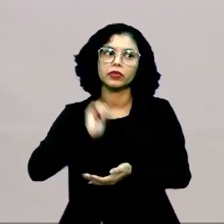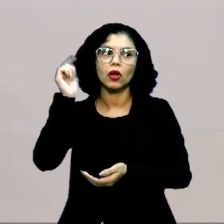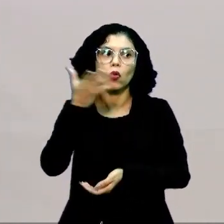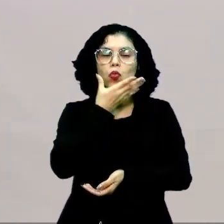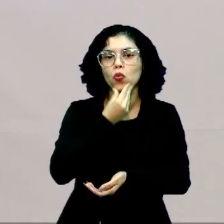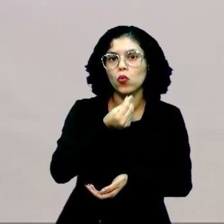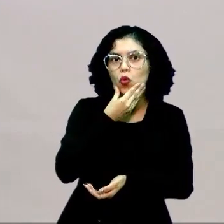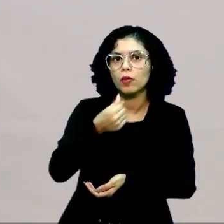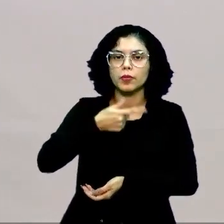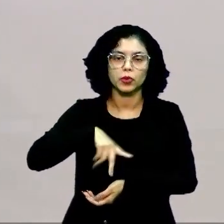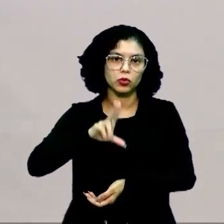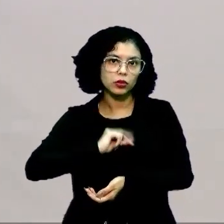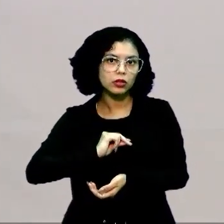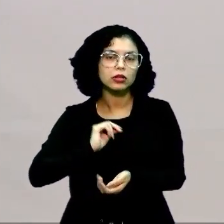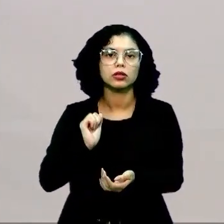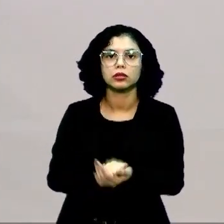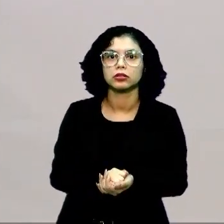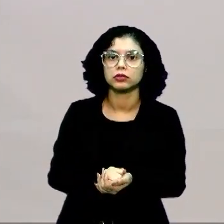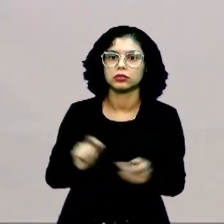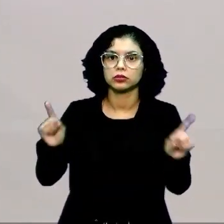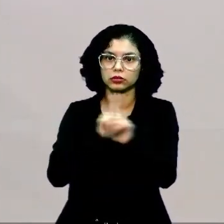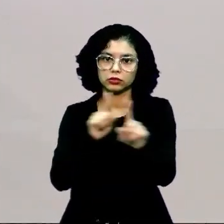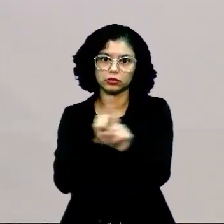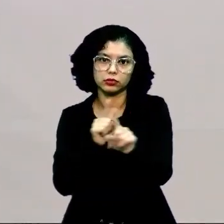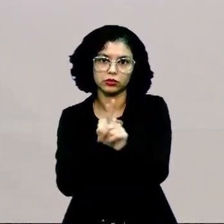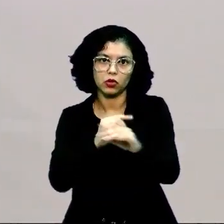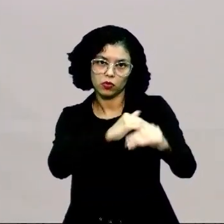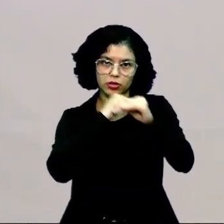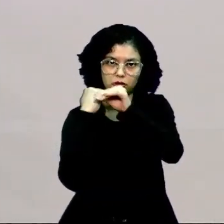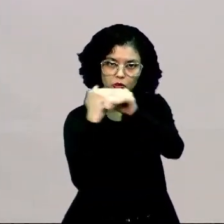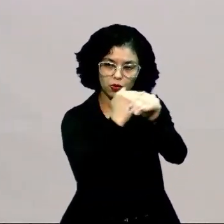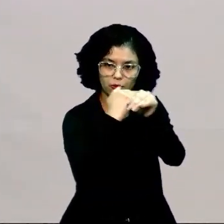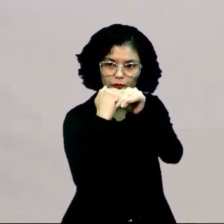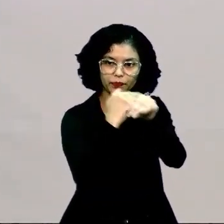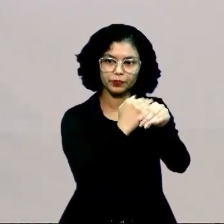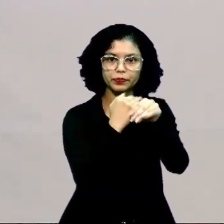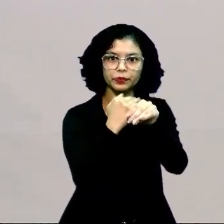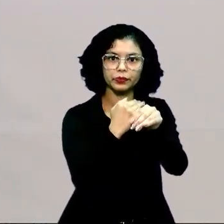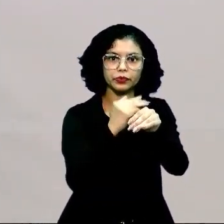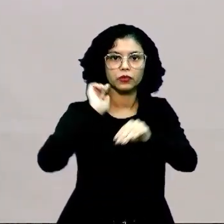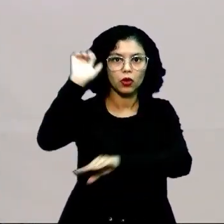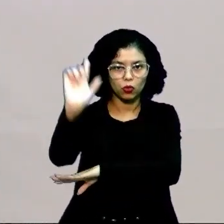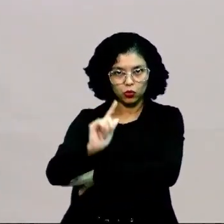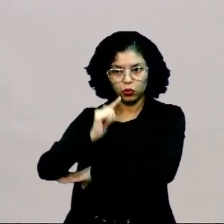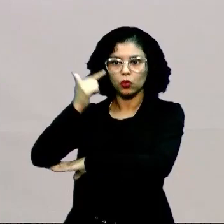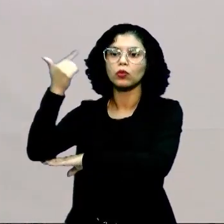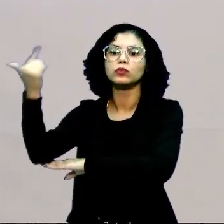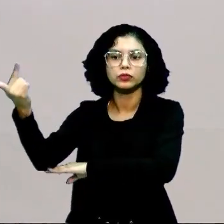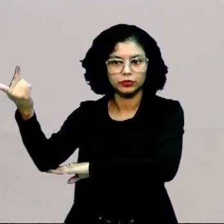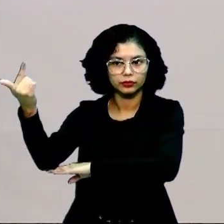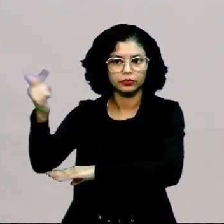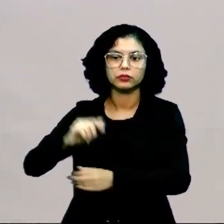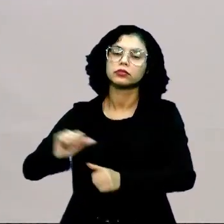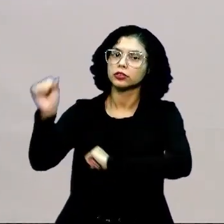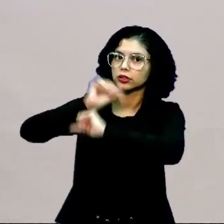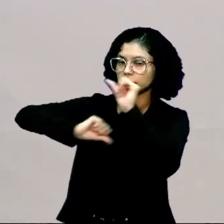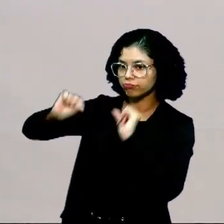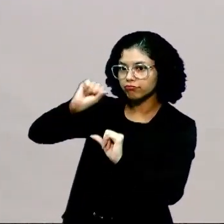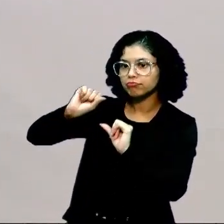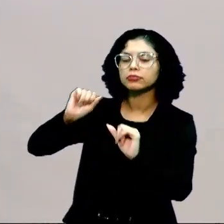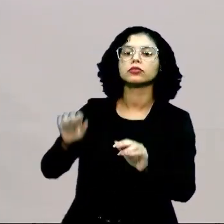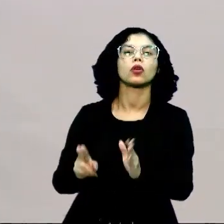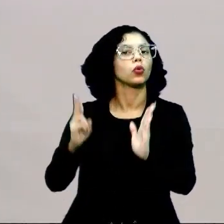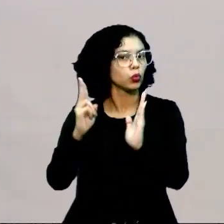homem português, ele não era um igual, ele era o outro e vice-versa.